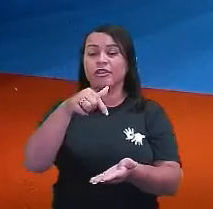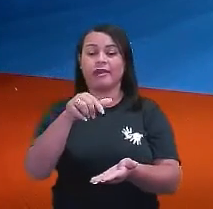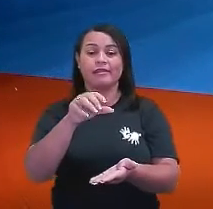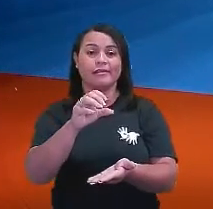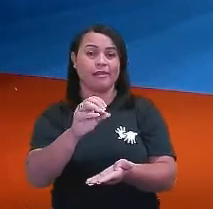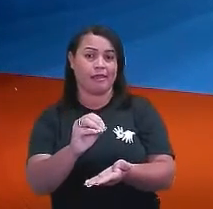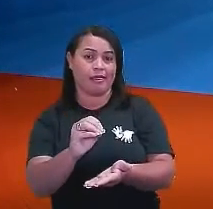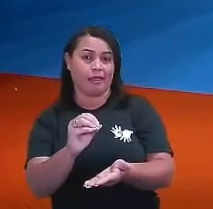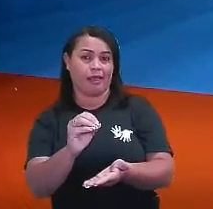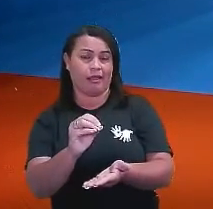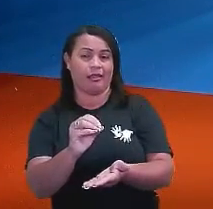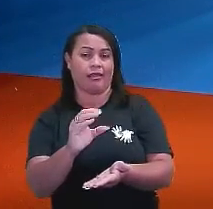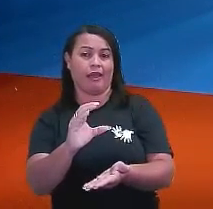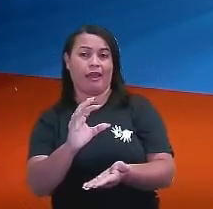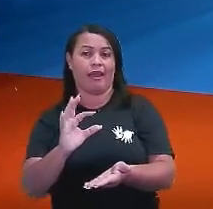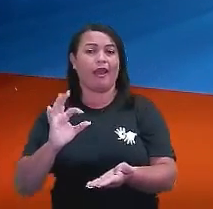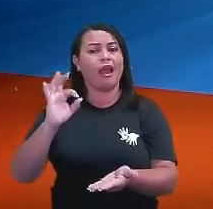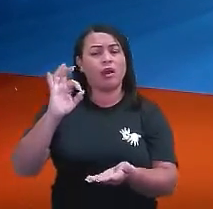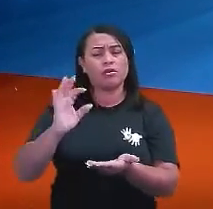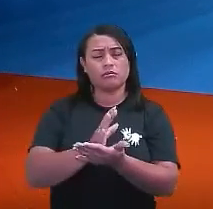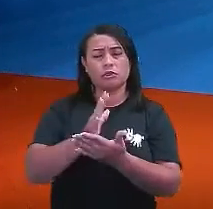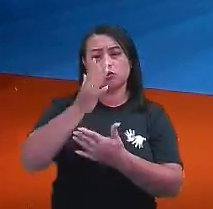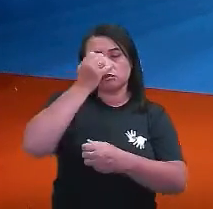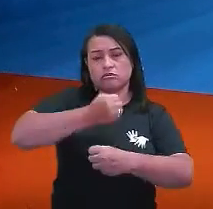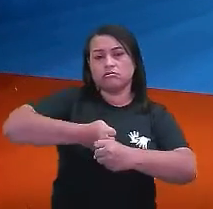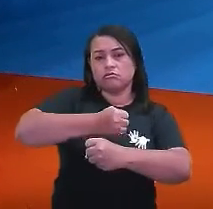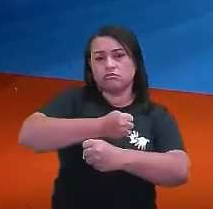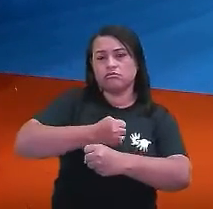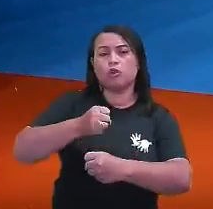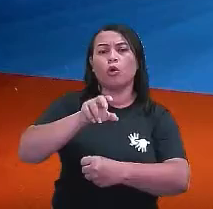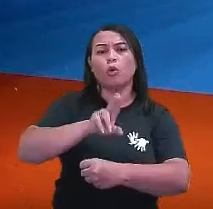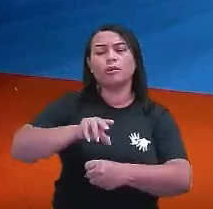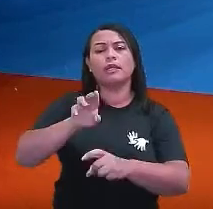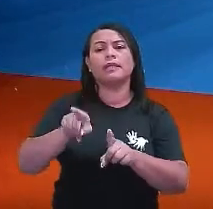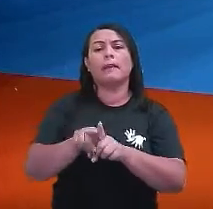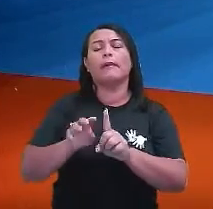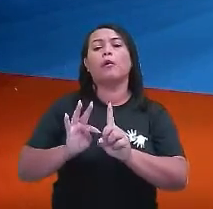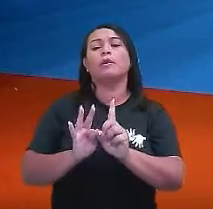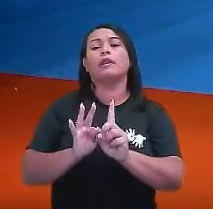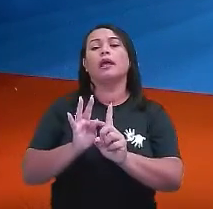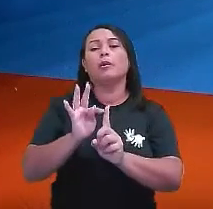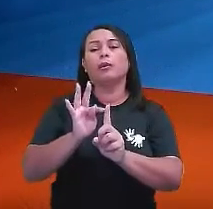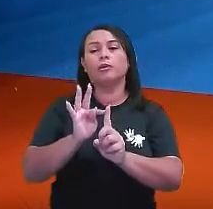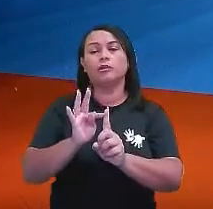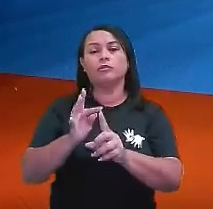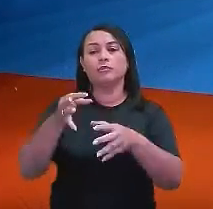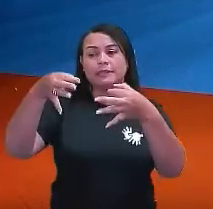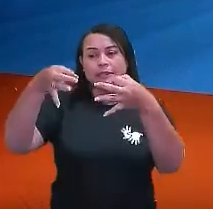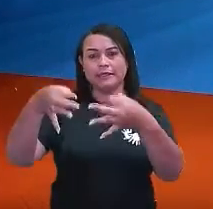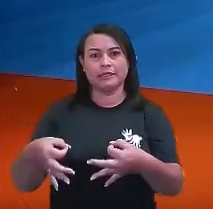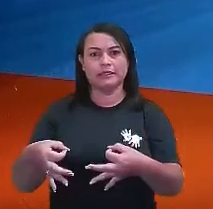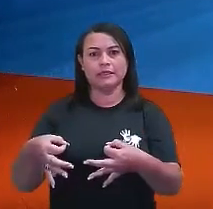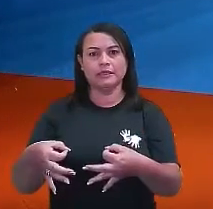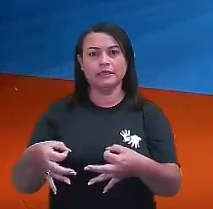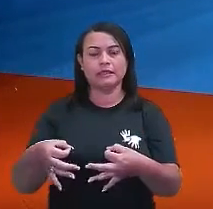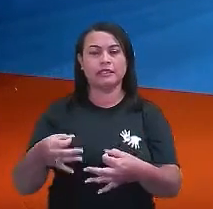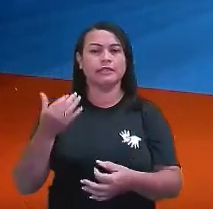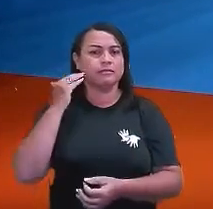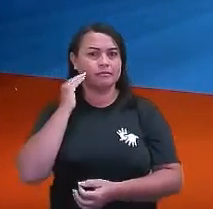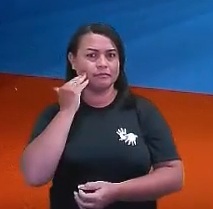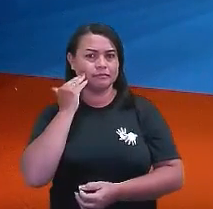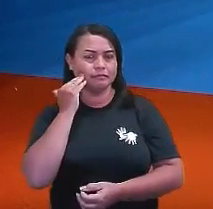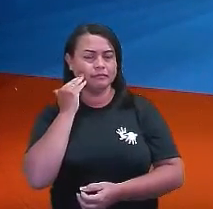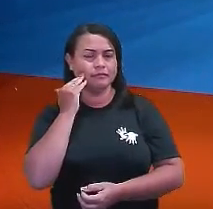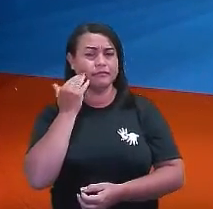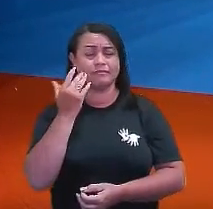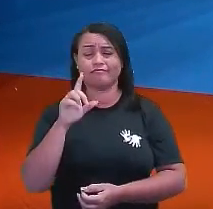e tem que usar um termômetro para deixar a temperatura, a comida na temperatura certa. Tá bom? Então, assim,